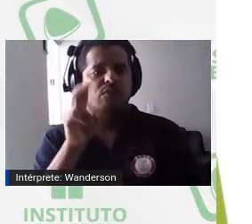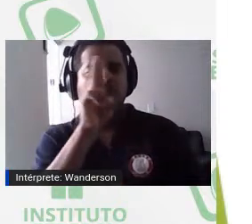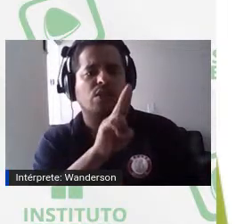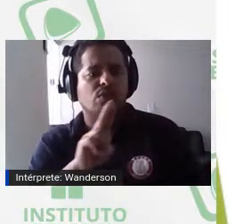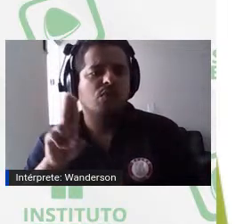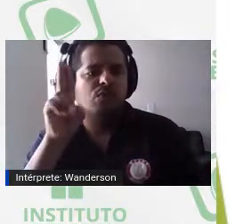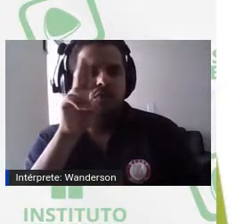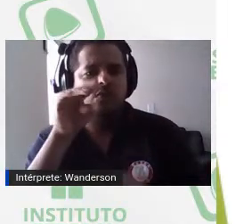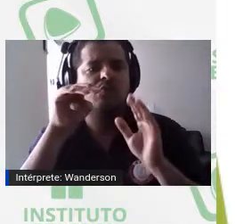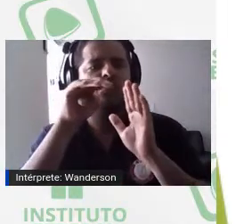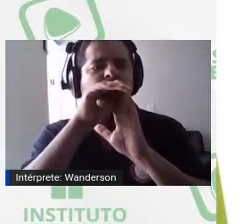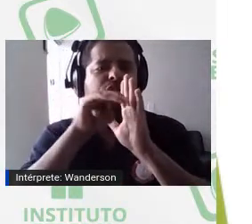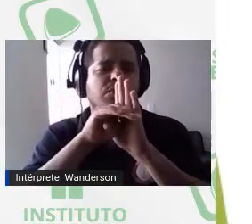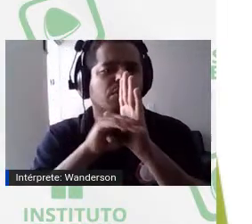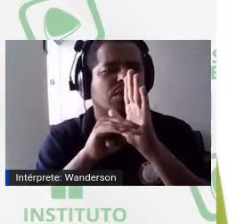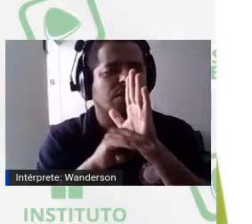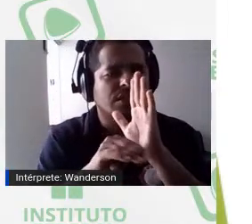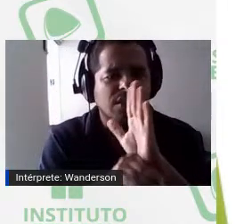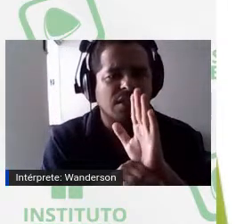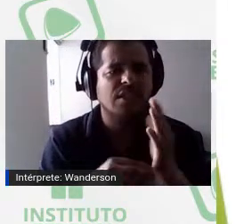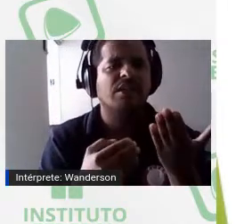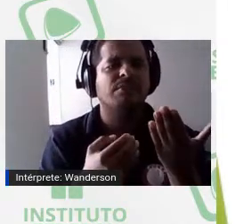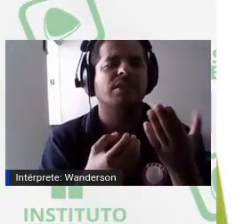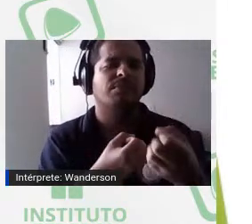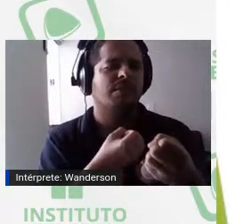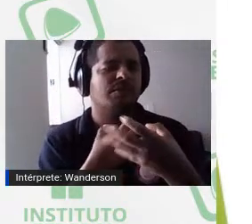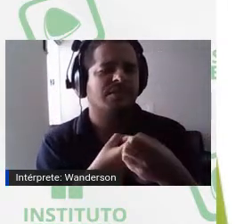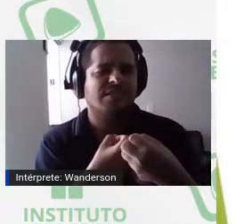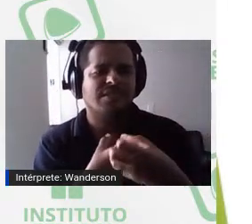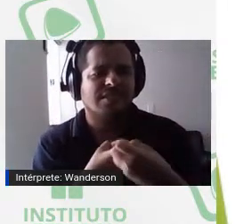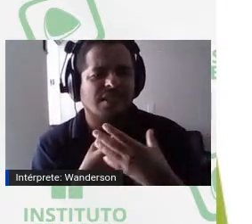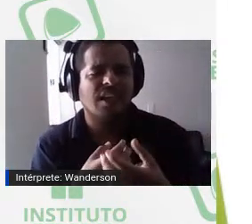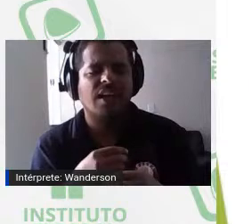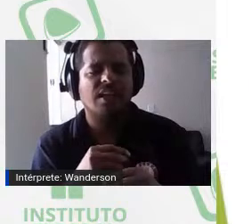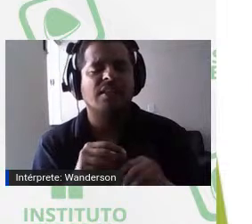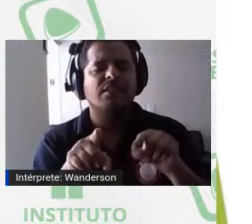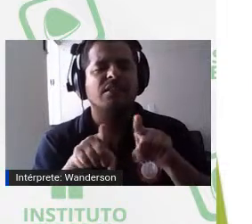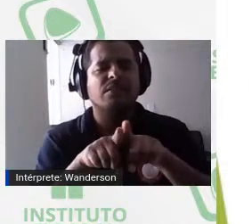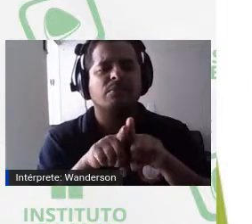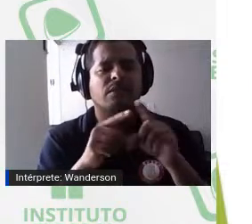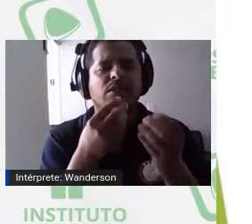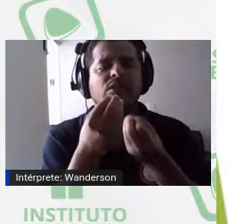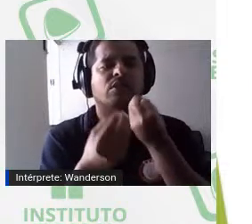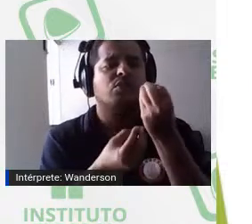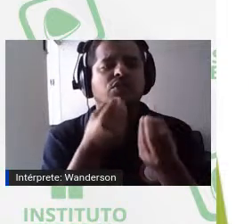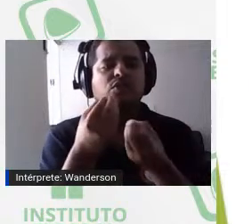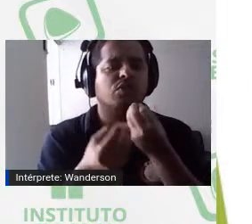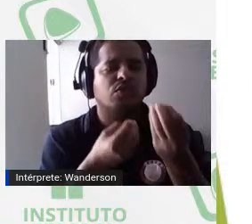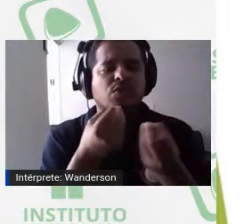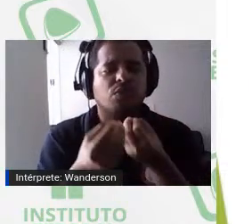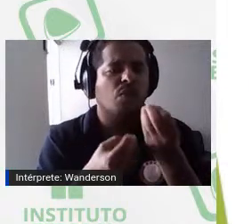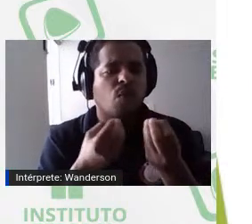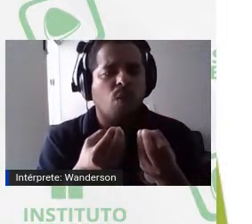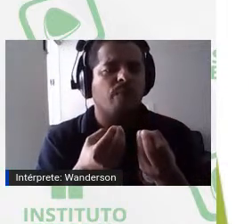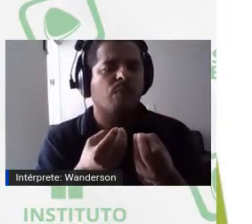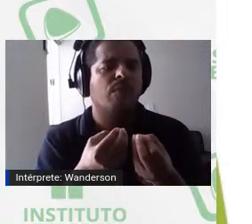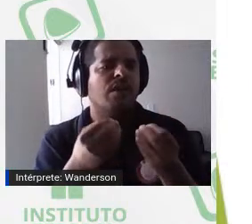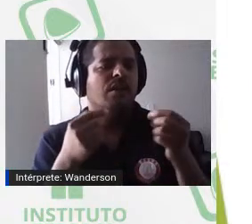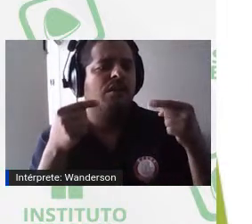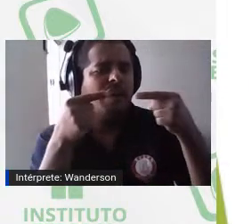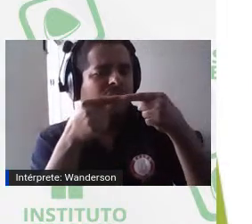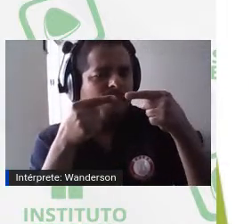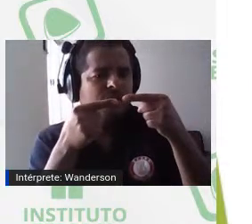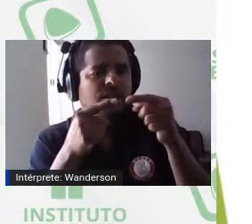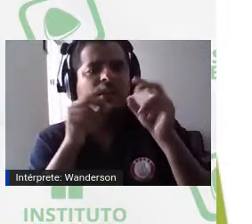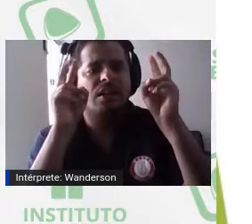GeoGebra, né, para nos ensinar. A questão de como as funções, né, estão relacionadas a assuntos do cotidiano, né, a questão